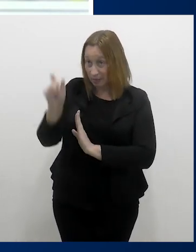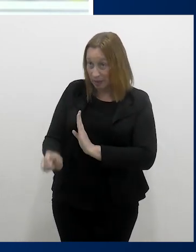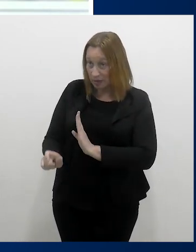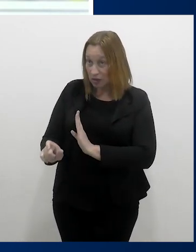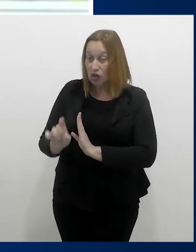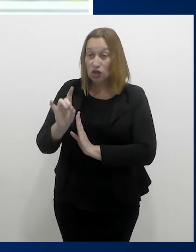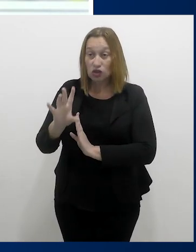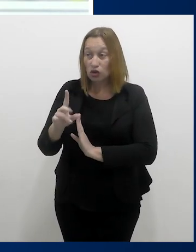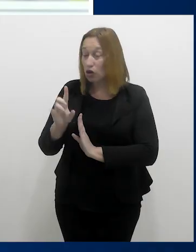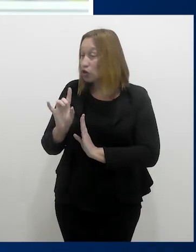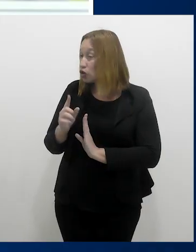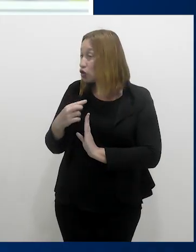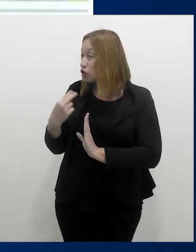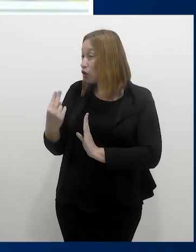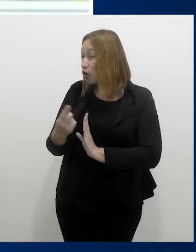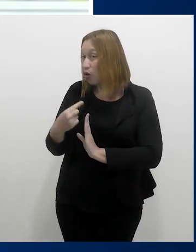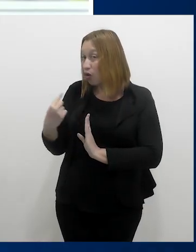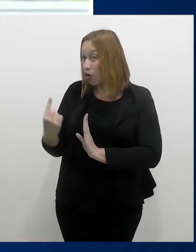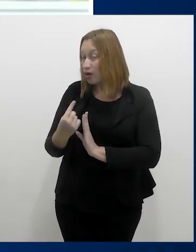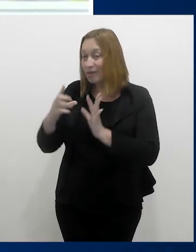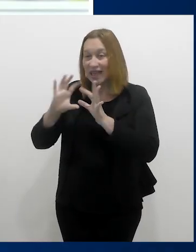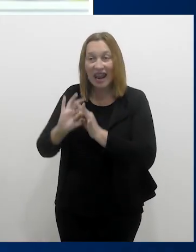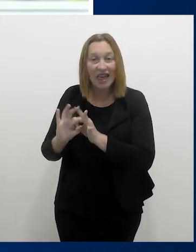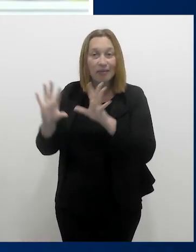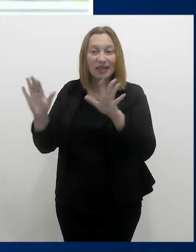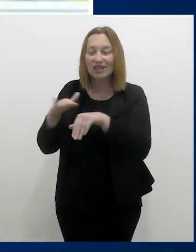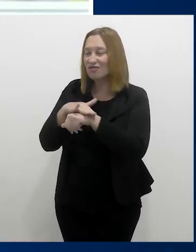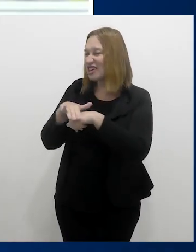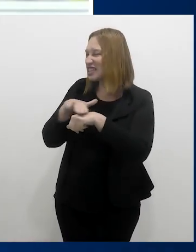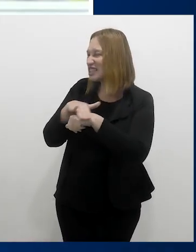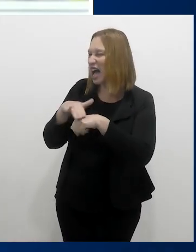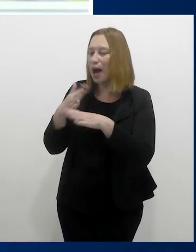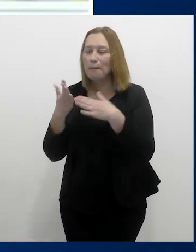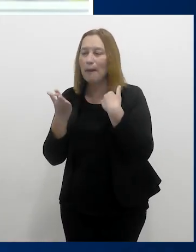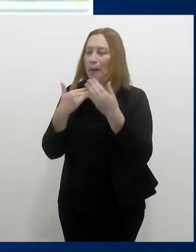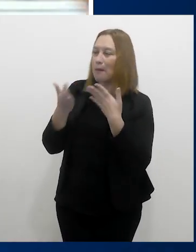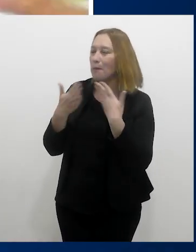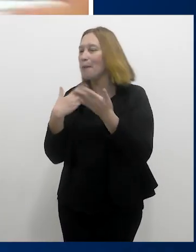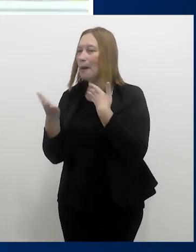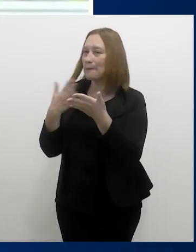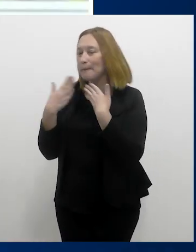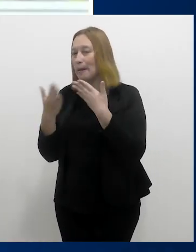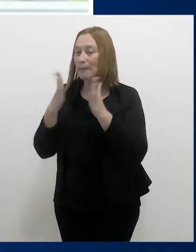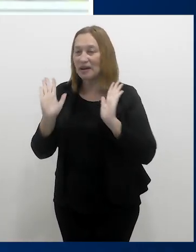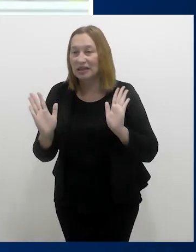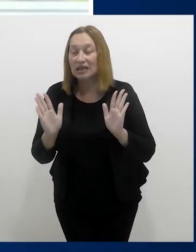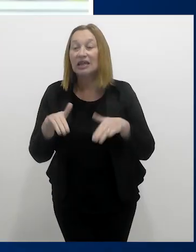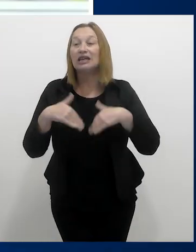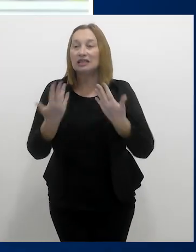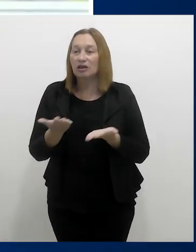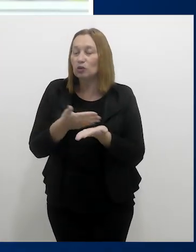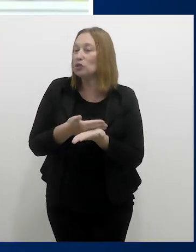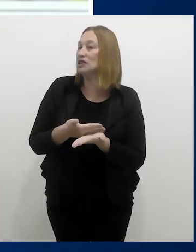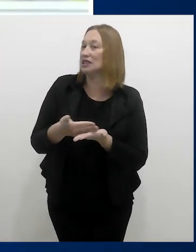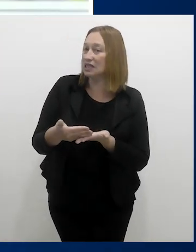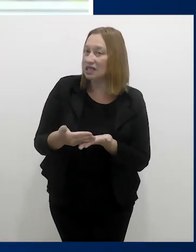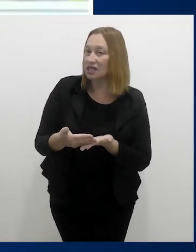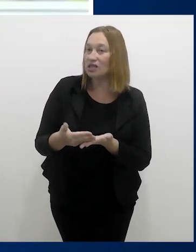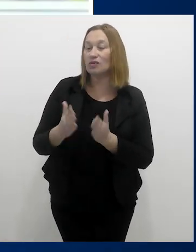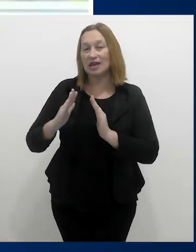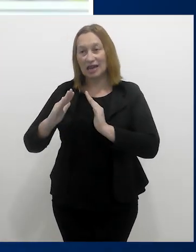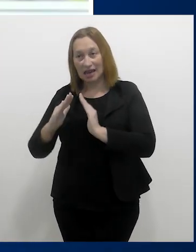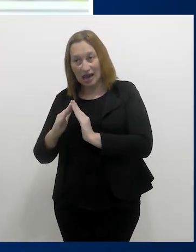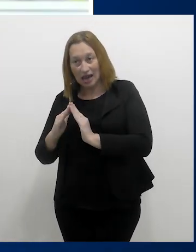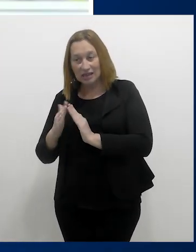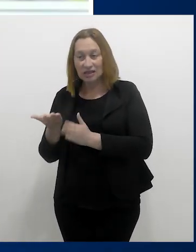pessoa, só ficamos nós. Para quê? Para que a gente tenha liberdade para falar, para tudo. Então, desde o início, por exemplo, em